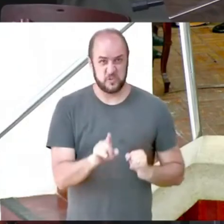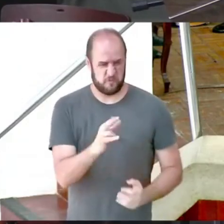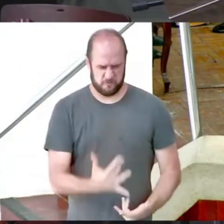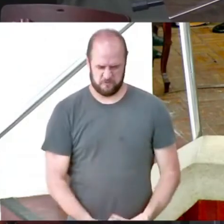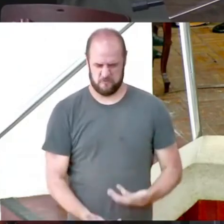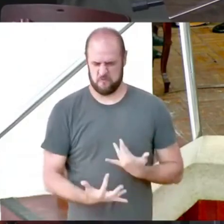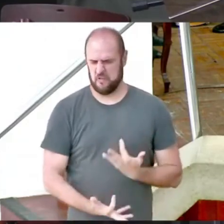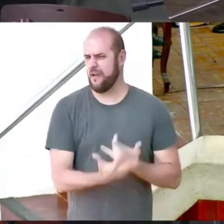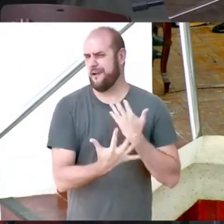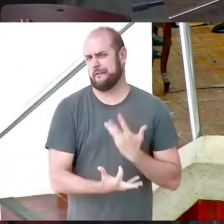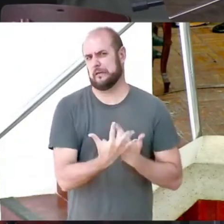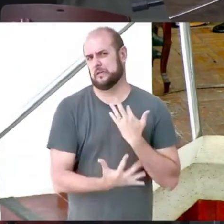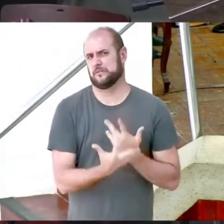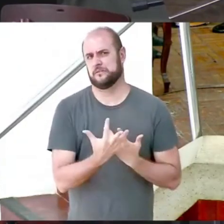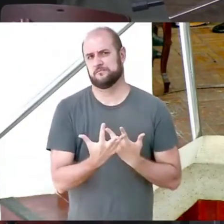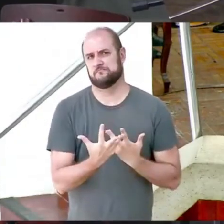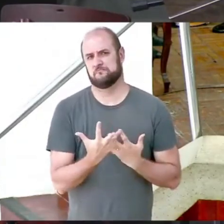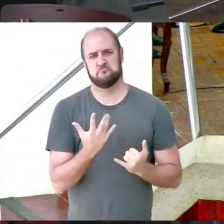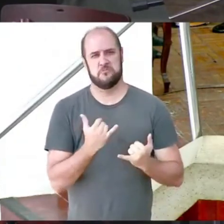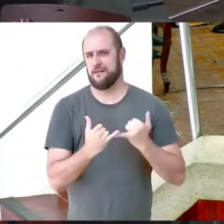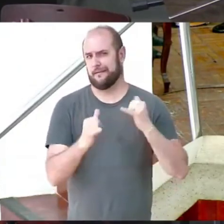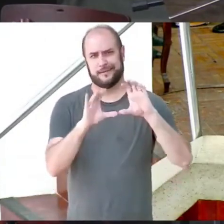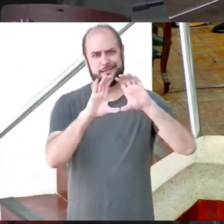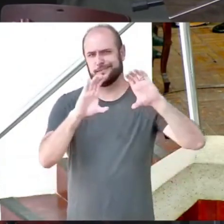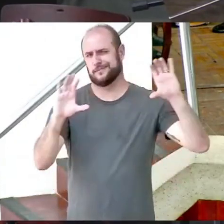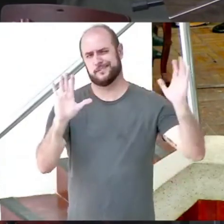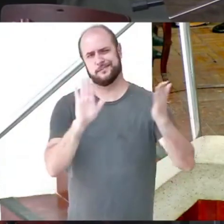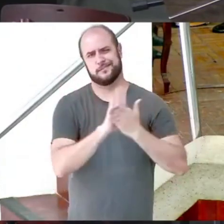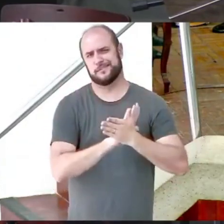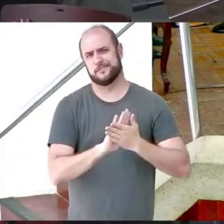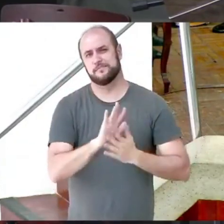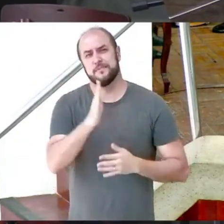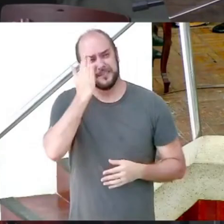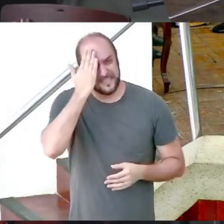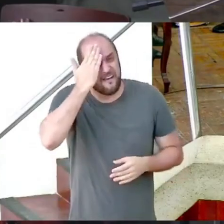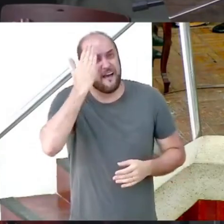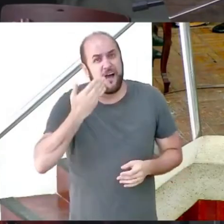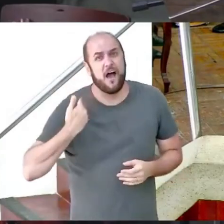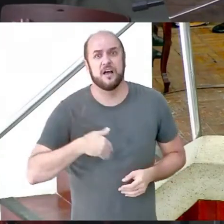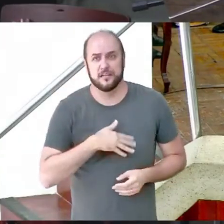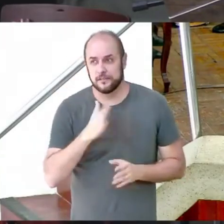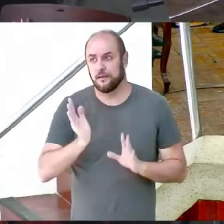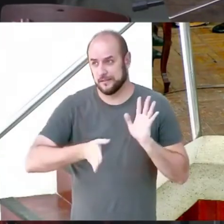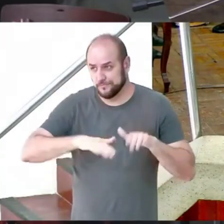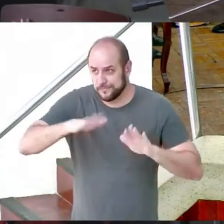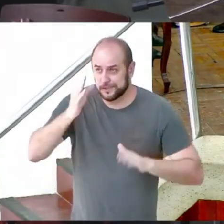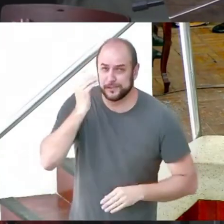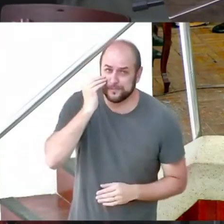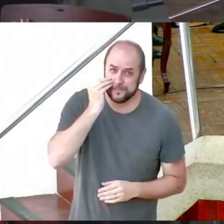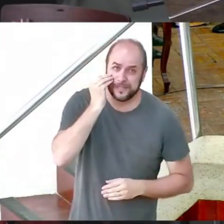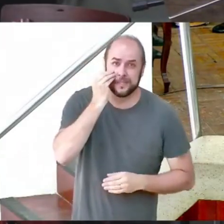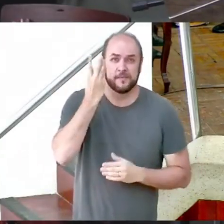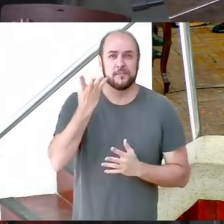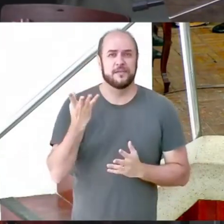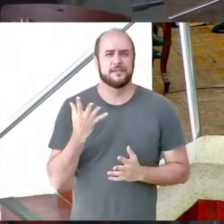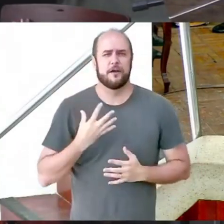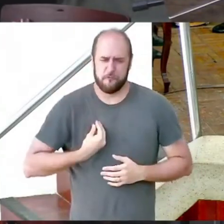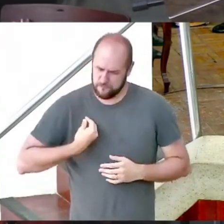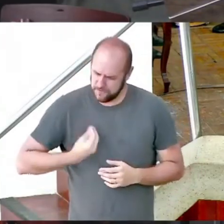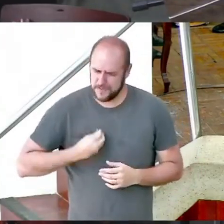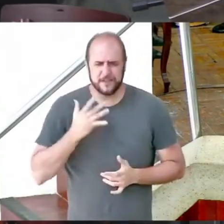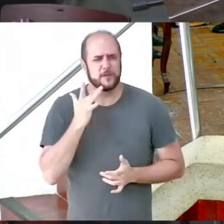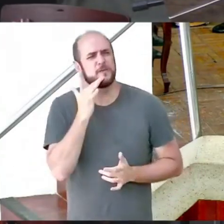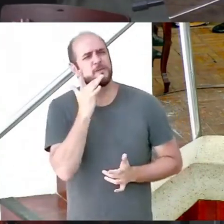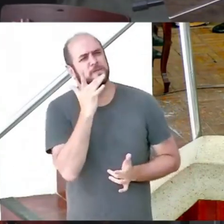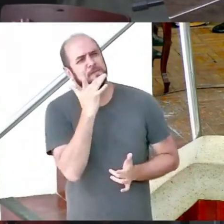que propriamente um céu. Eu sei que nós provamos algumas vezes de momentos muito deliciosos nessa vida